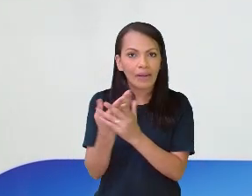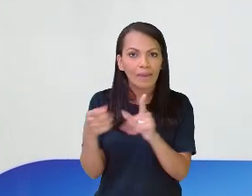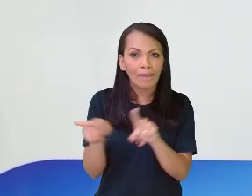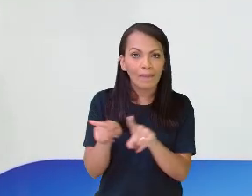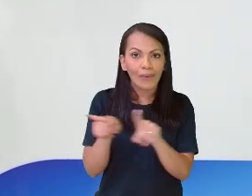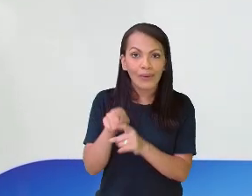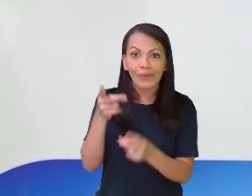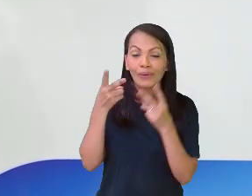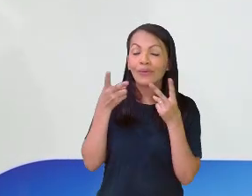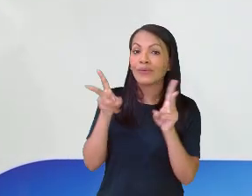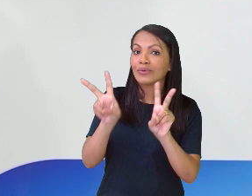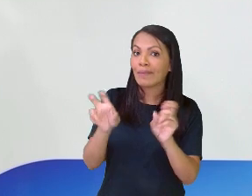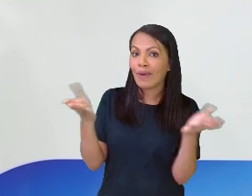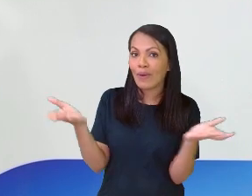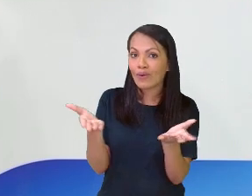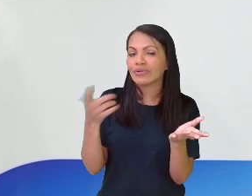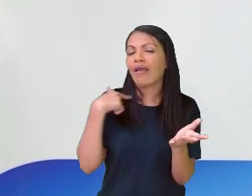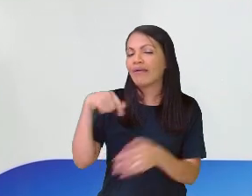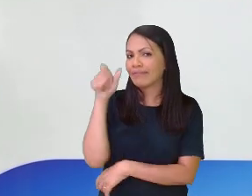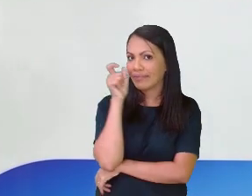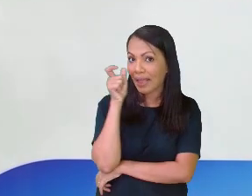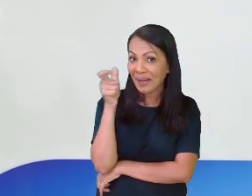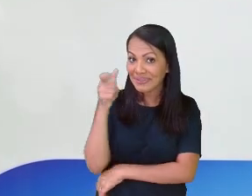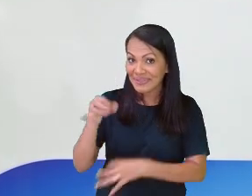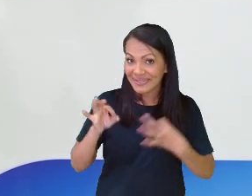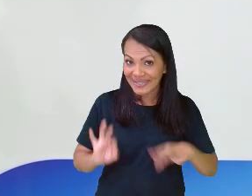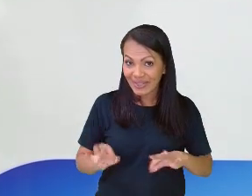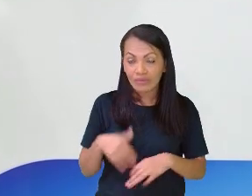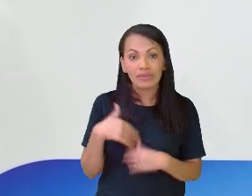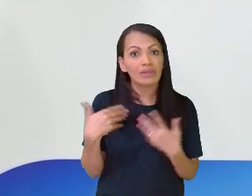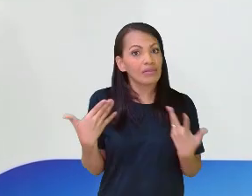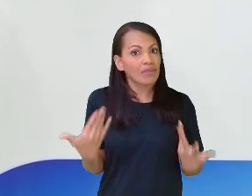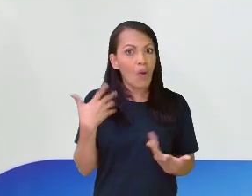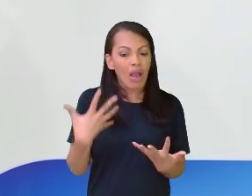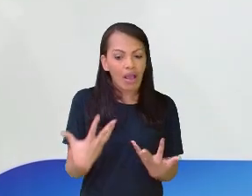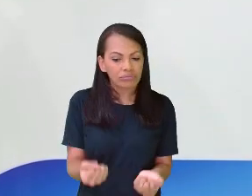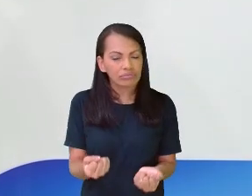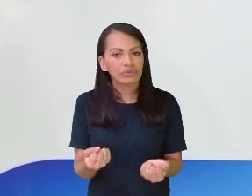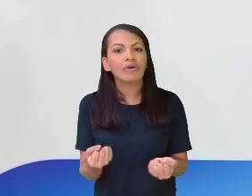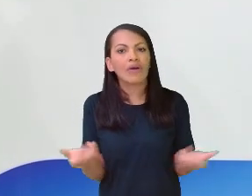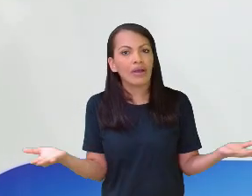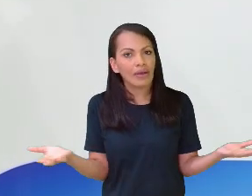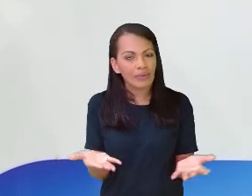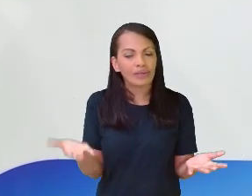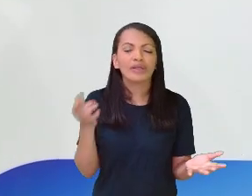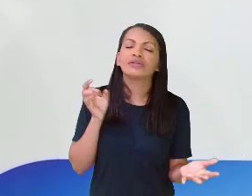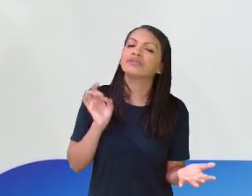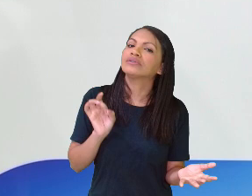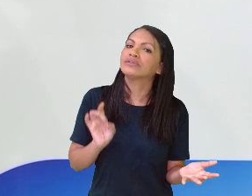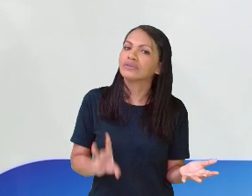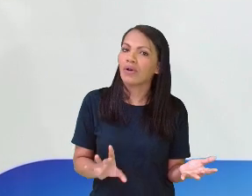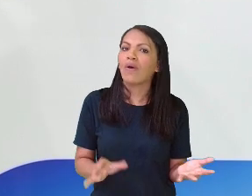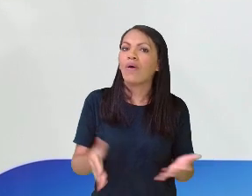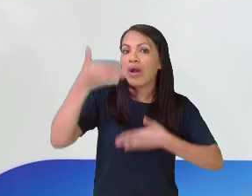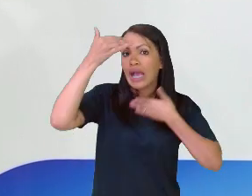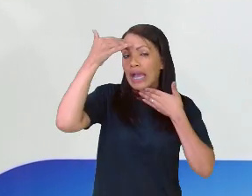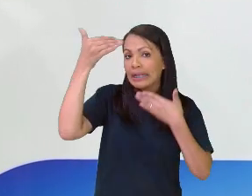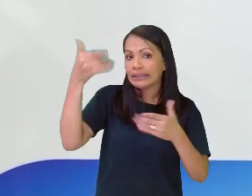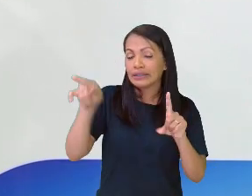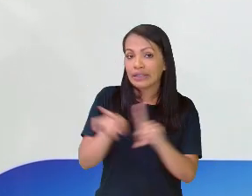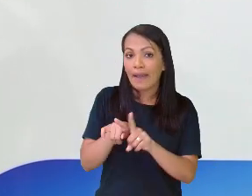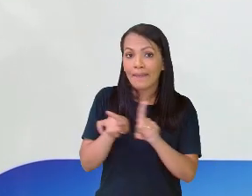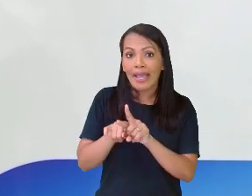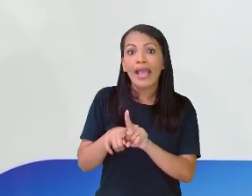assunto hoje, como sempre, está muito interessante. Então, gente, agora eu só resta agradecer a nossa produção